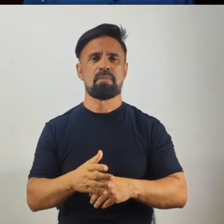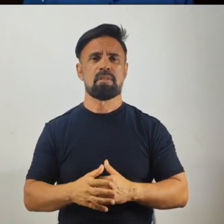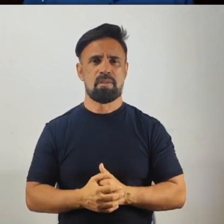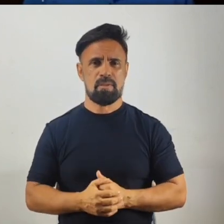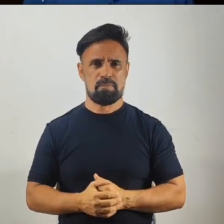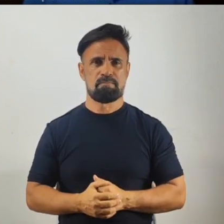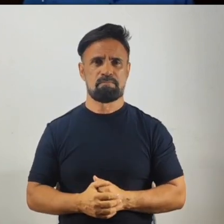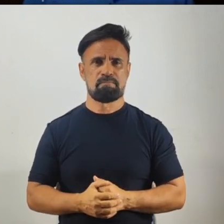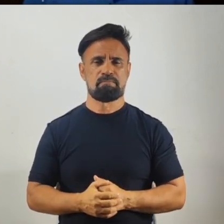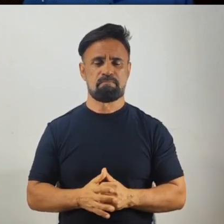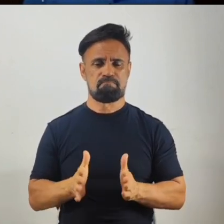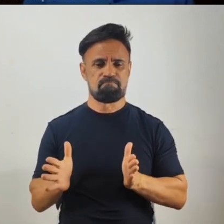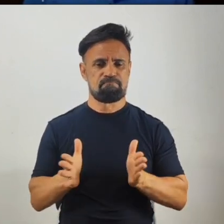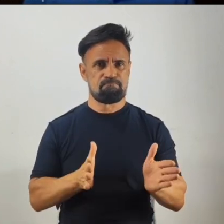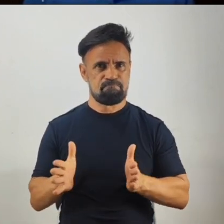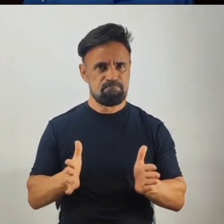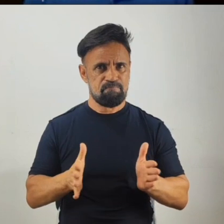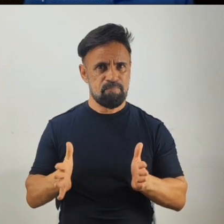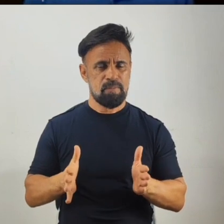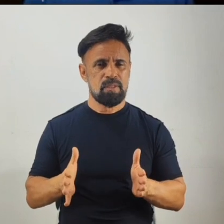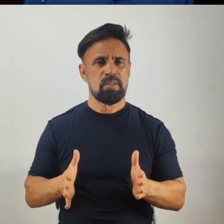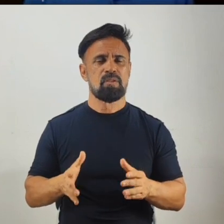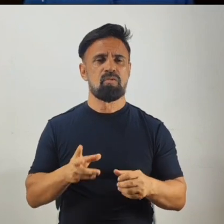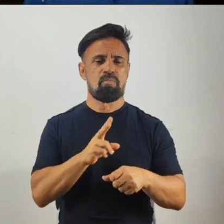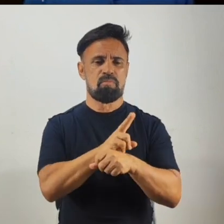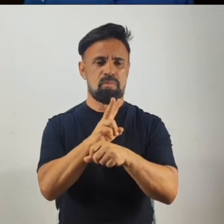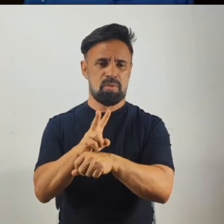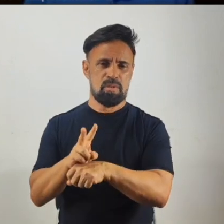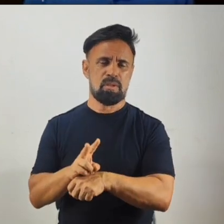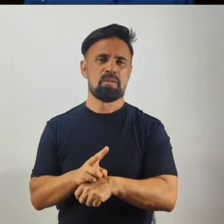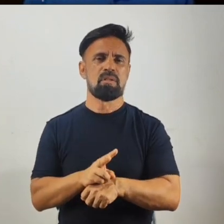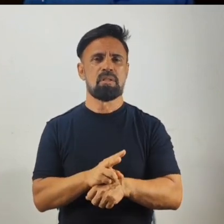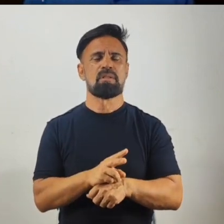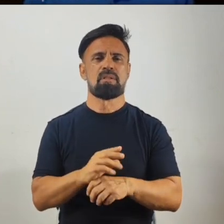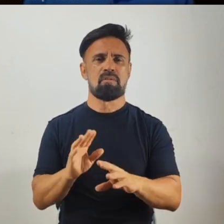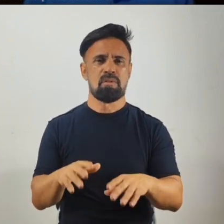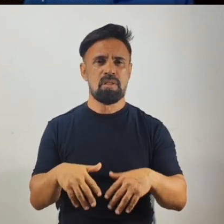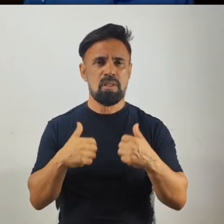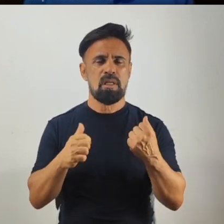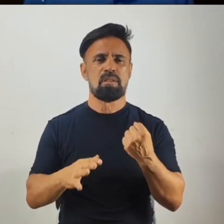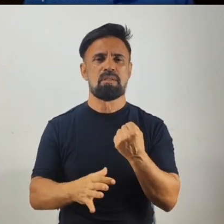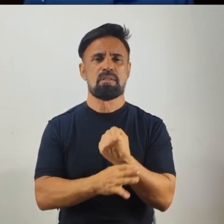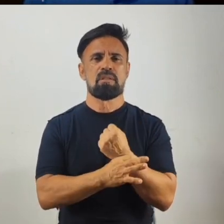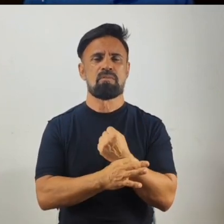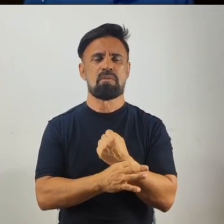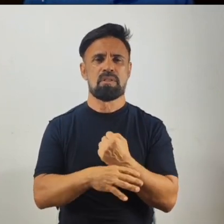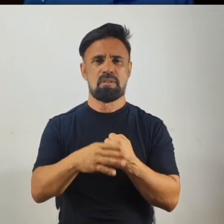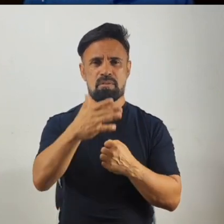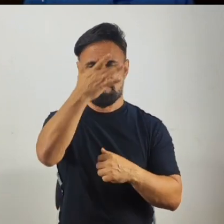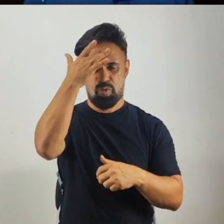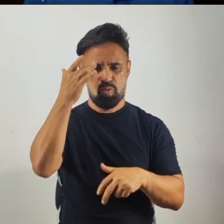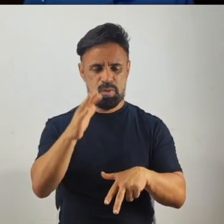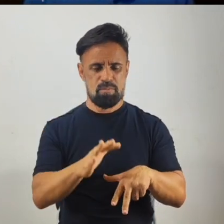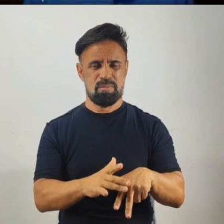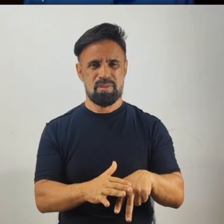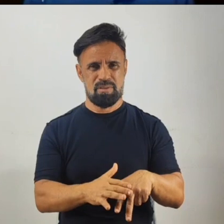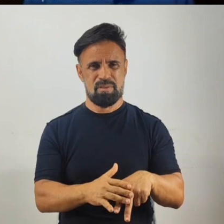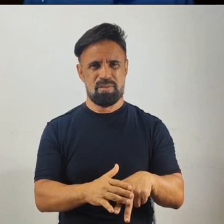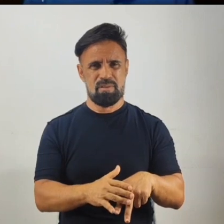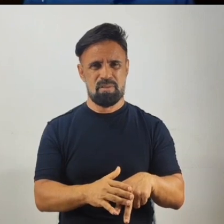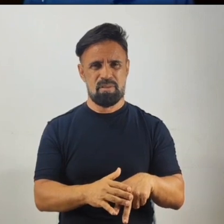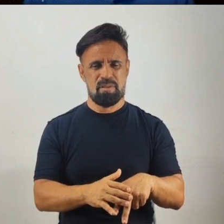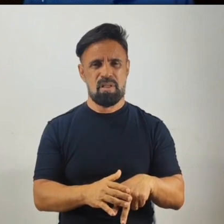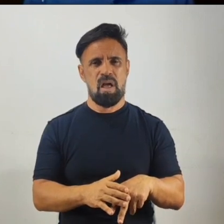garantindo maior acessibilidade. E a vigilância sanitária como agente promotor da qualidade e